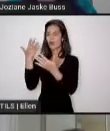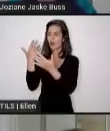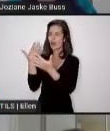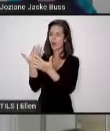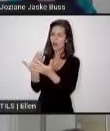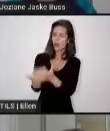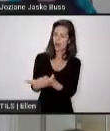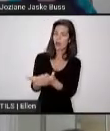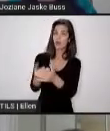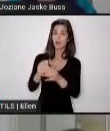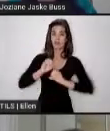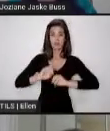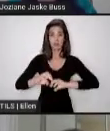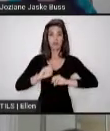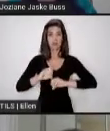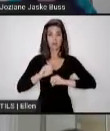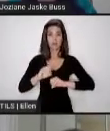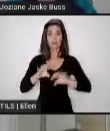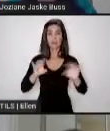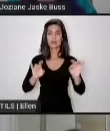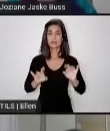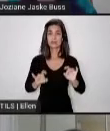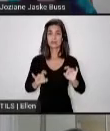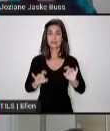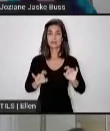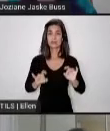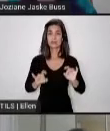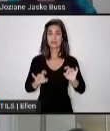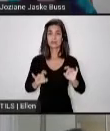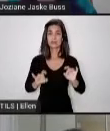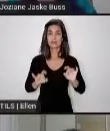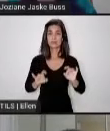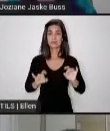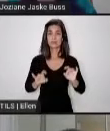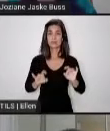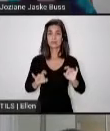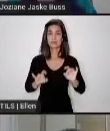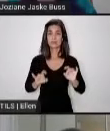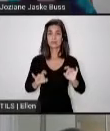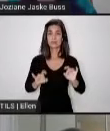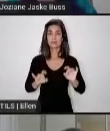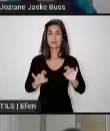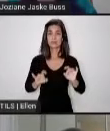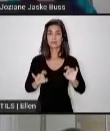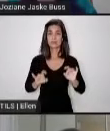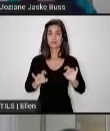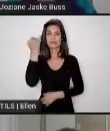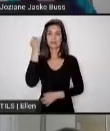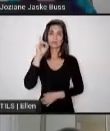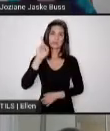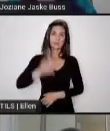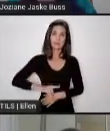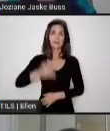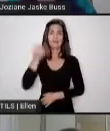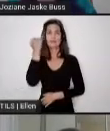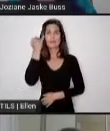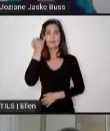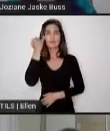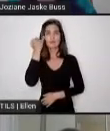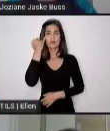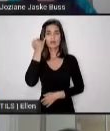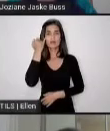né, especial brasileira, a deficiência intelectual ela está ancorada no